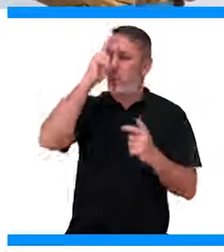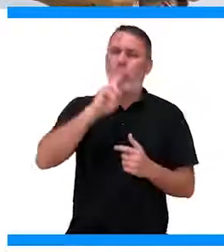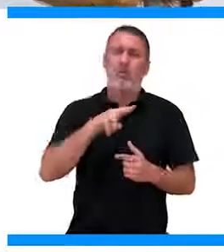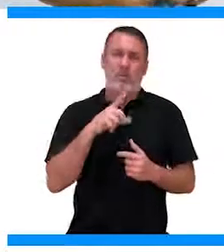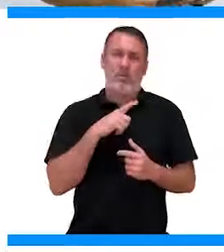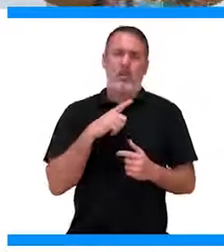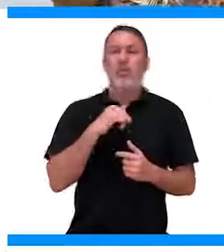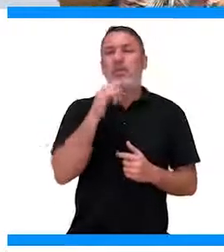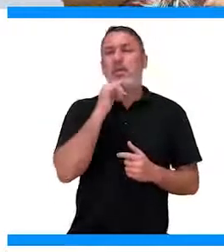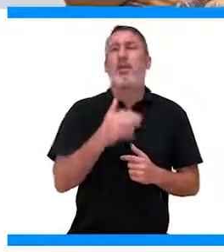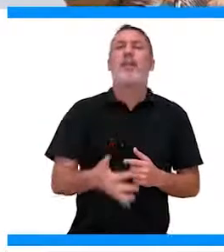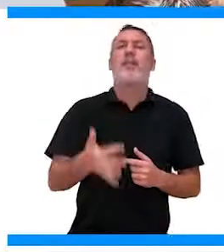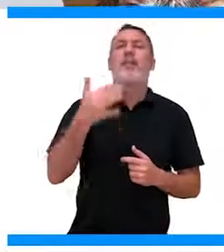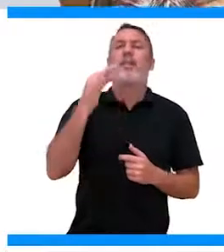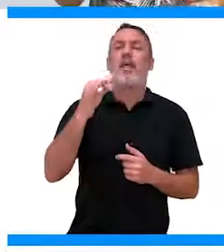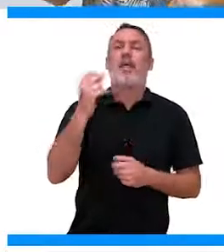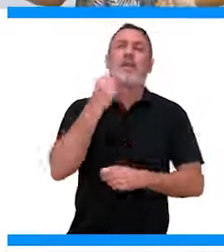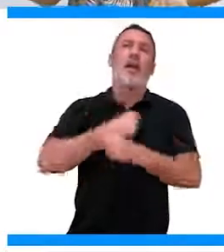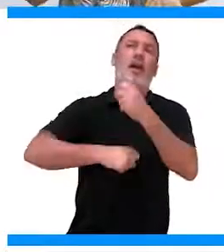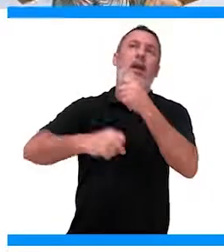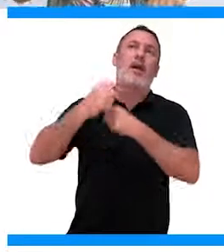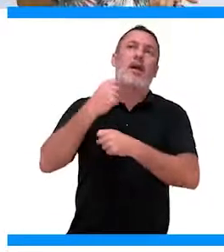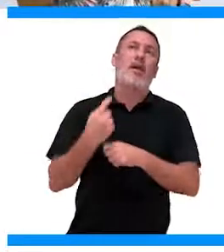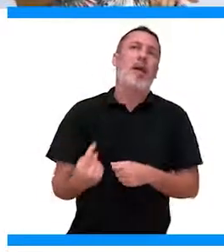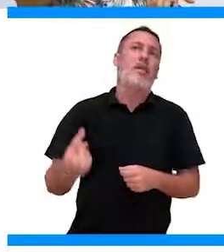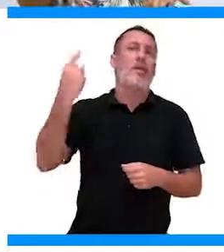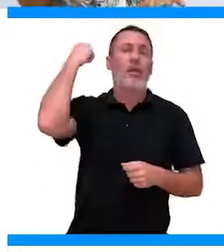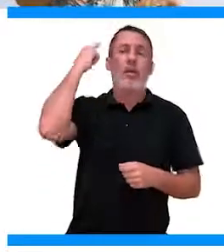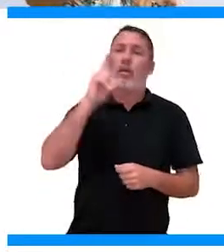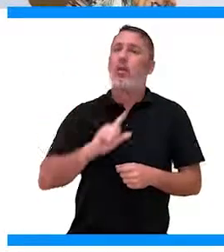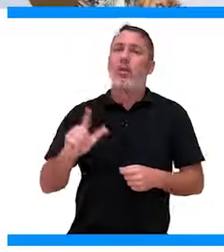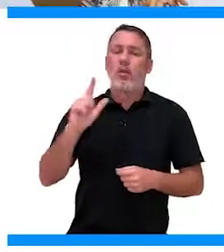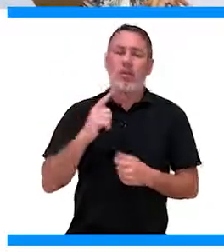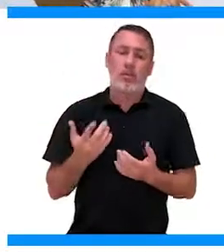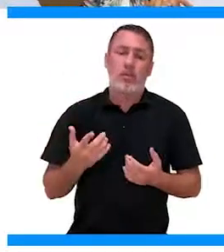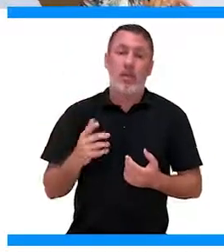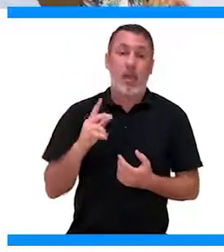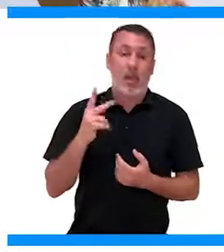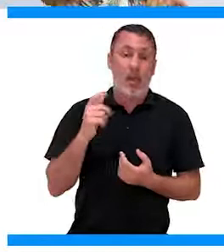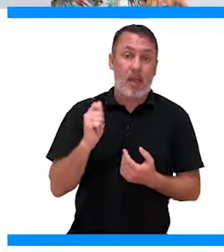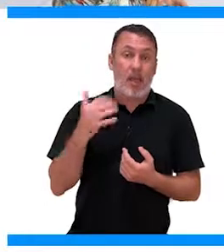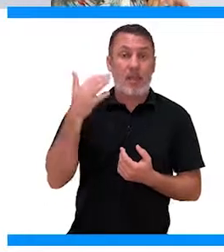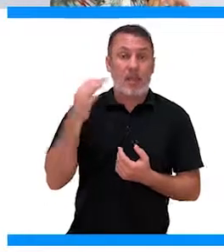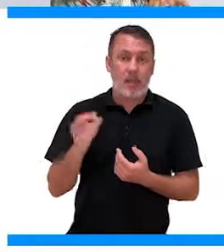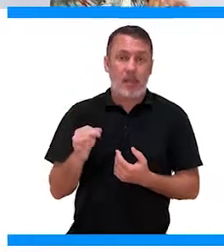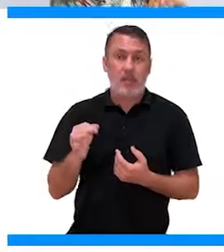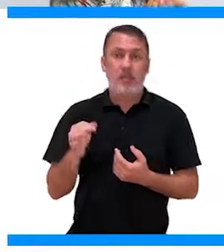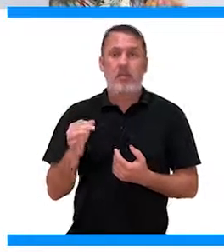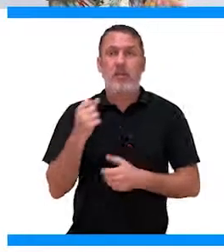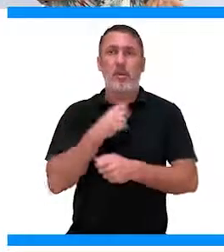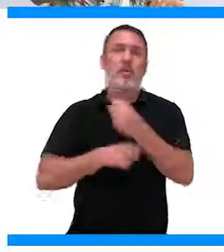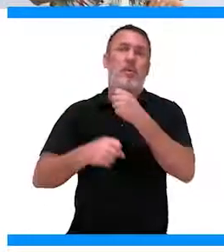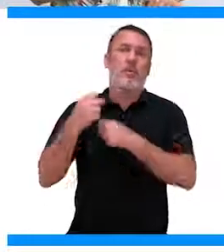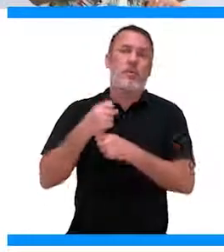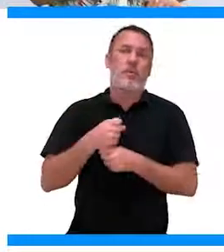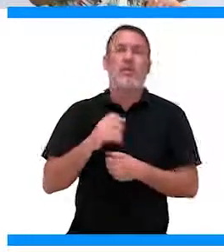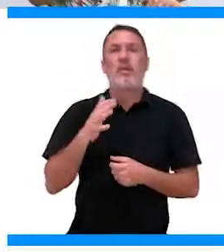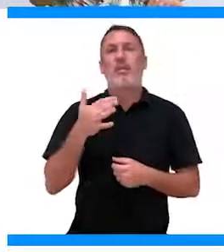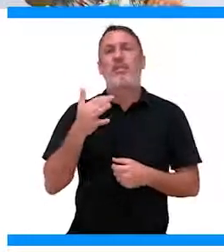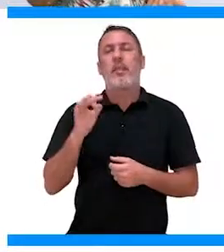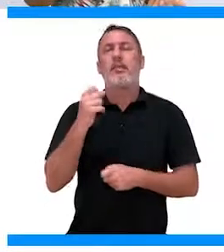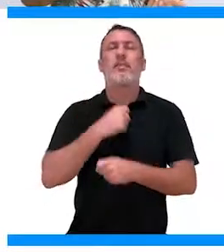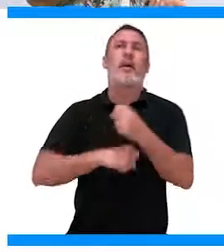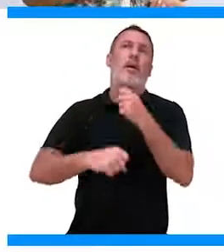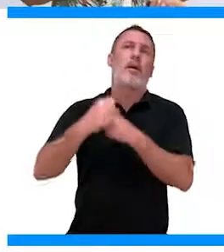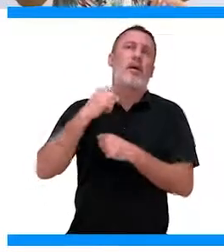gente faz isso. Se a gente fala há 10 anos atrás, é um pleonasmo. Se há 10 anos já indica tempo passado. Ou eu digo há